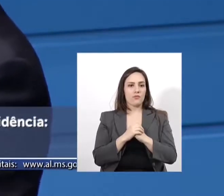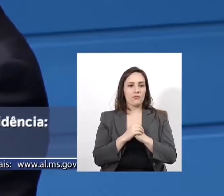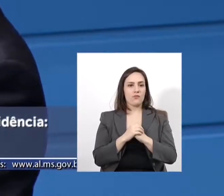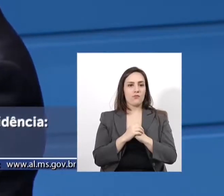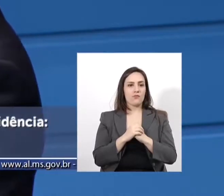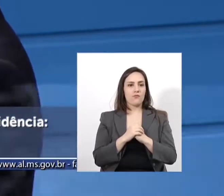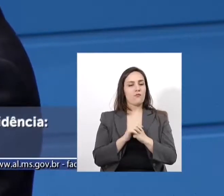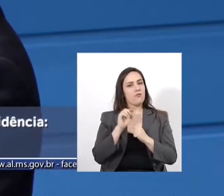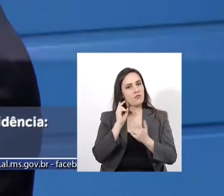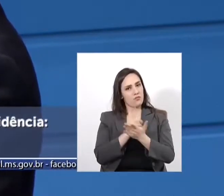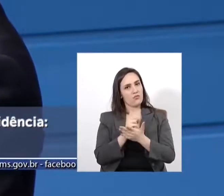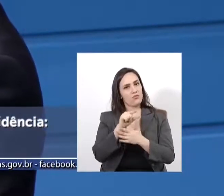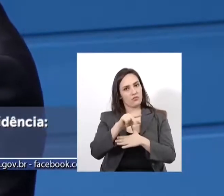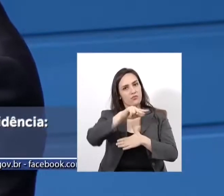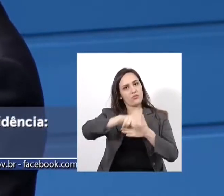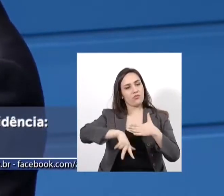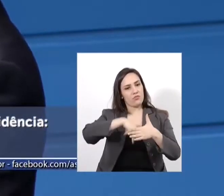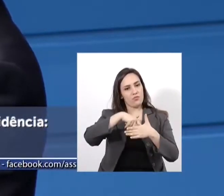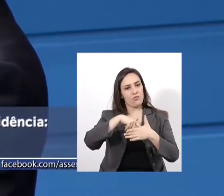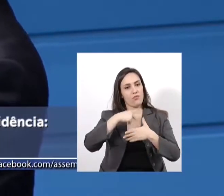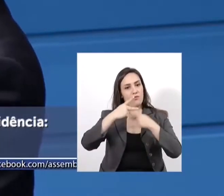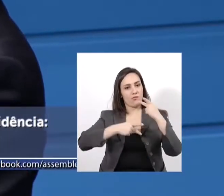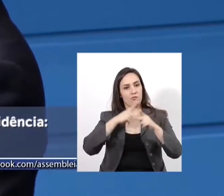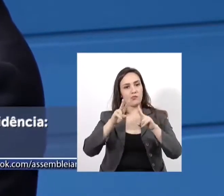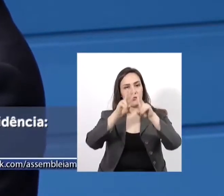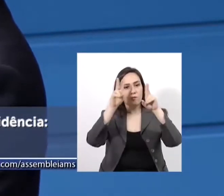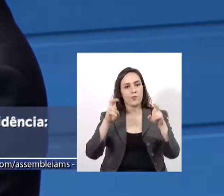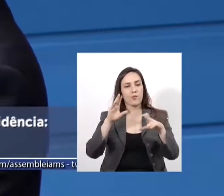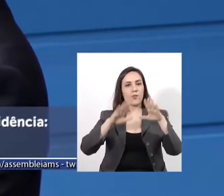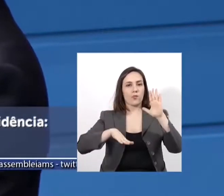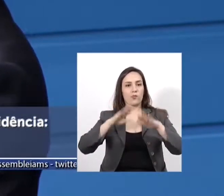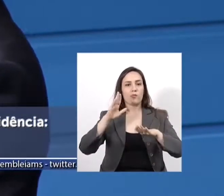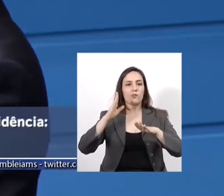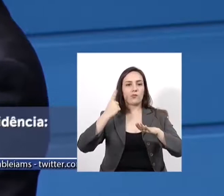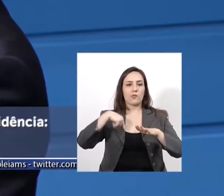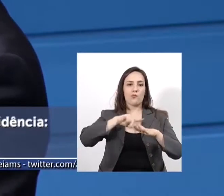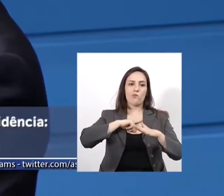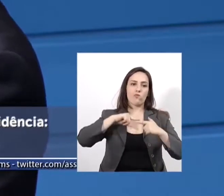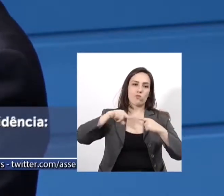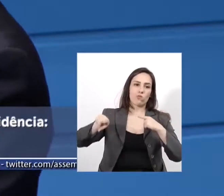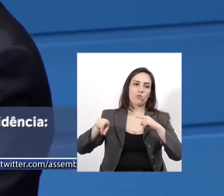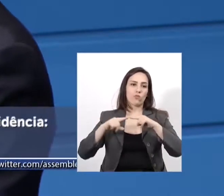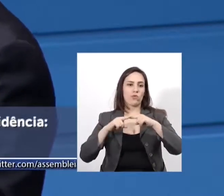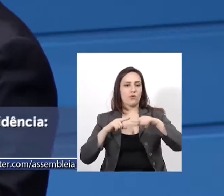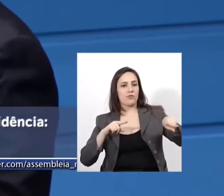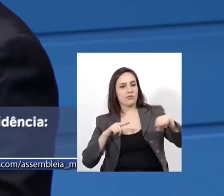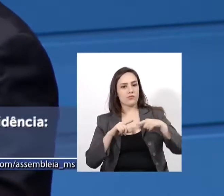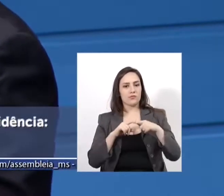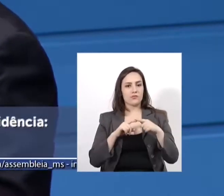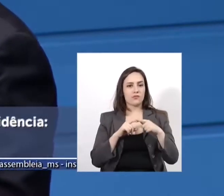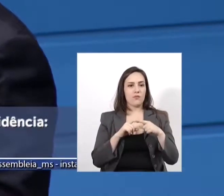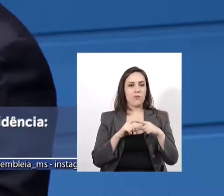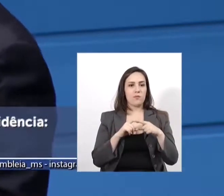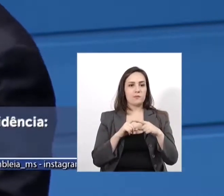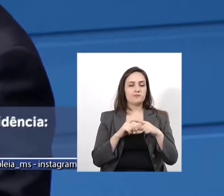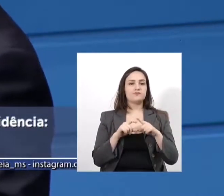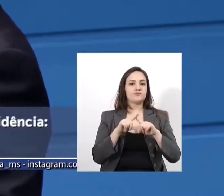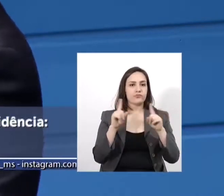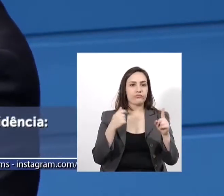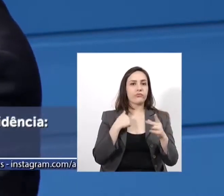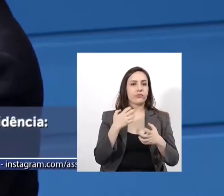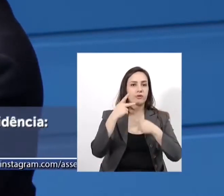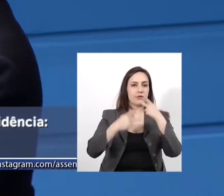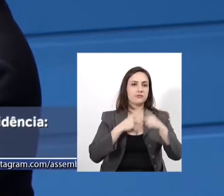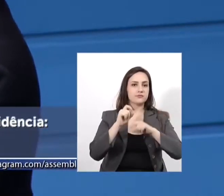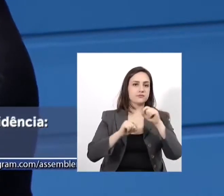temas palpitantes, de vez em quando a gente até contraditando, mas eu quero aqui usar um ditado